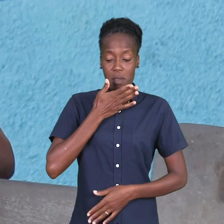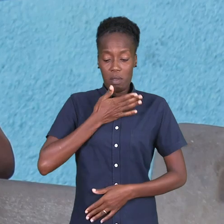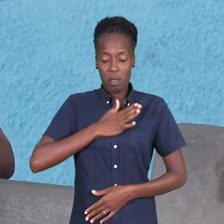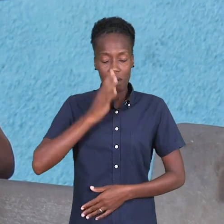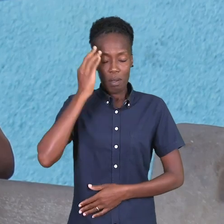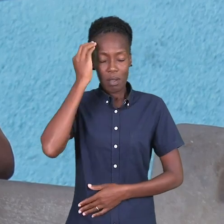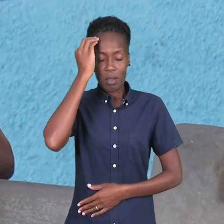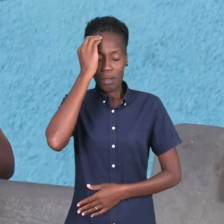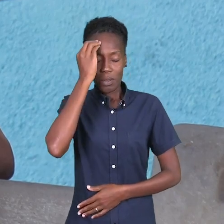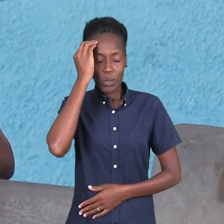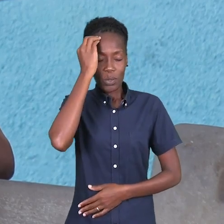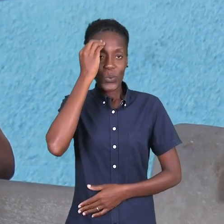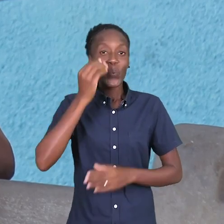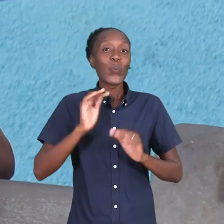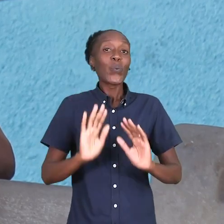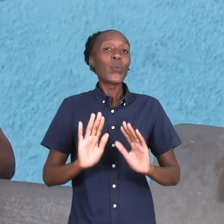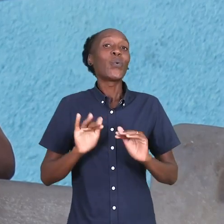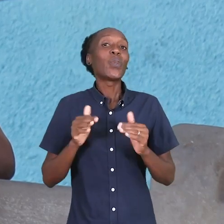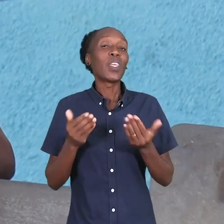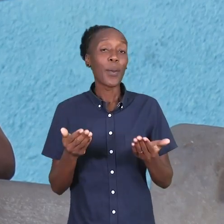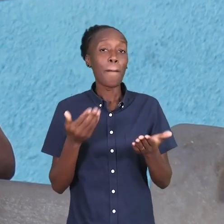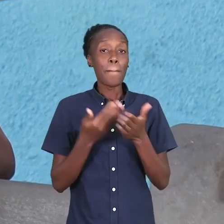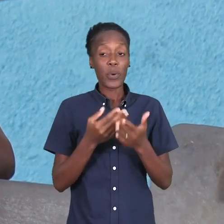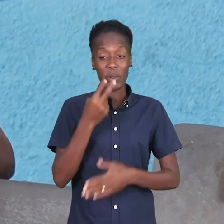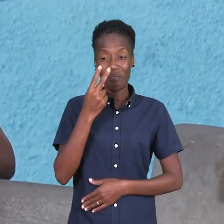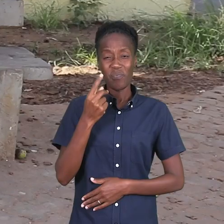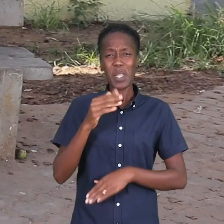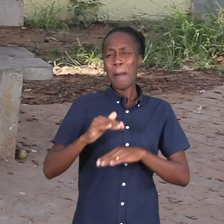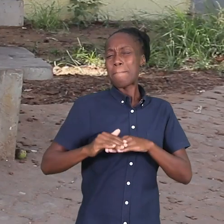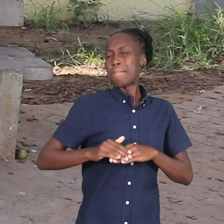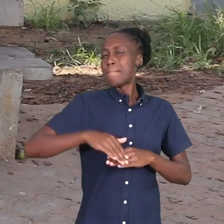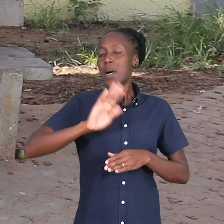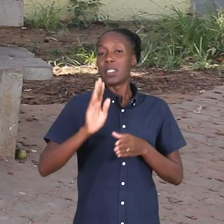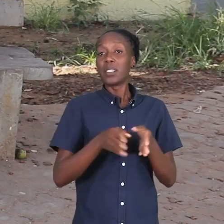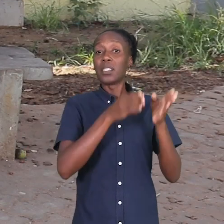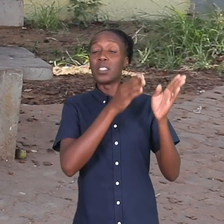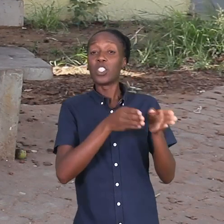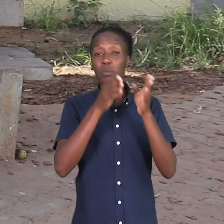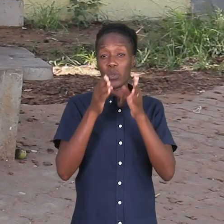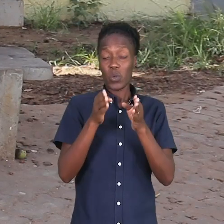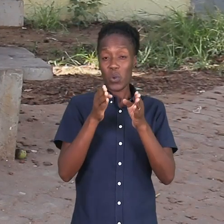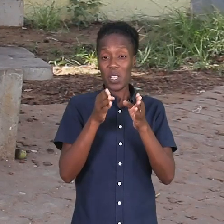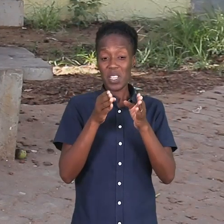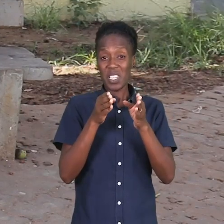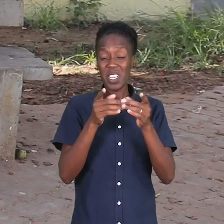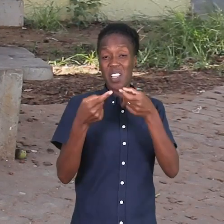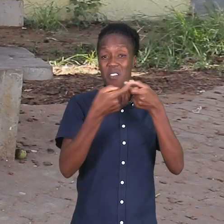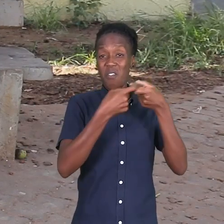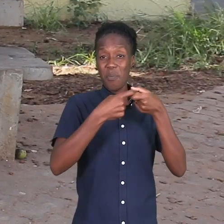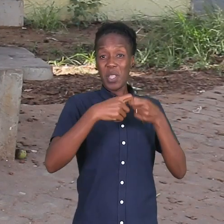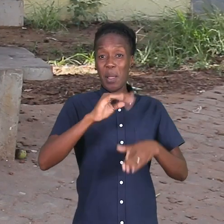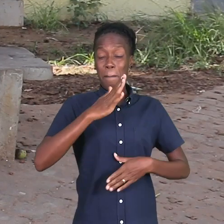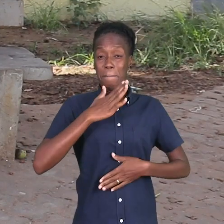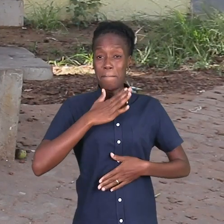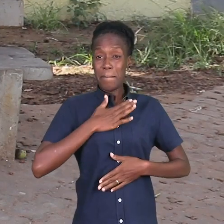ser dentro do nosso seio familiar. Se eu vejo que a maior parte dos membros da minha